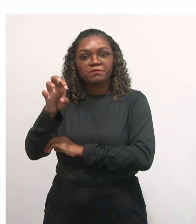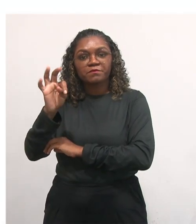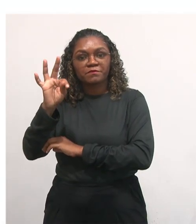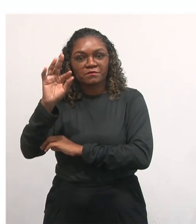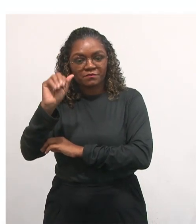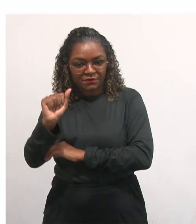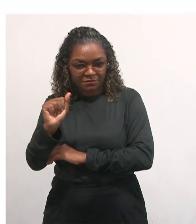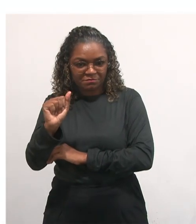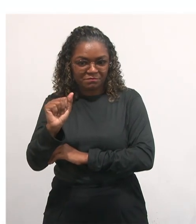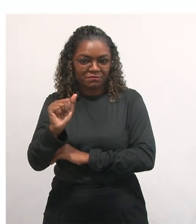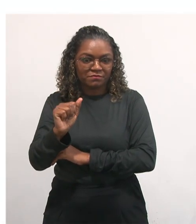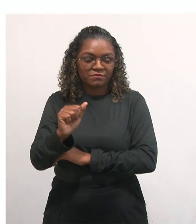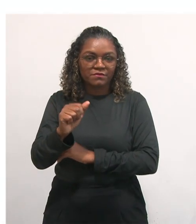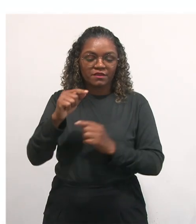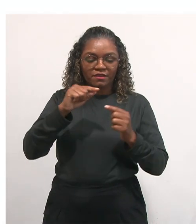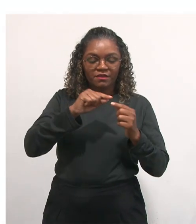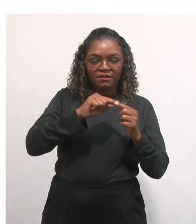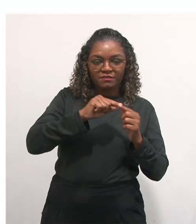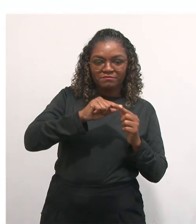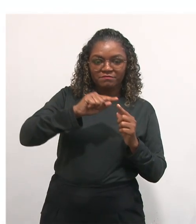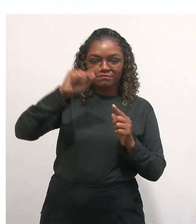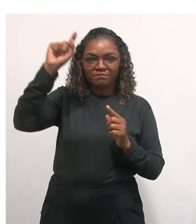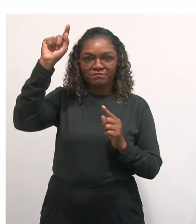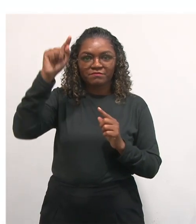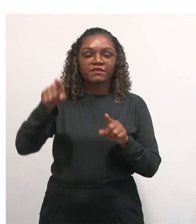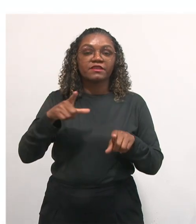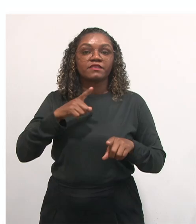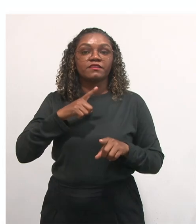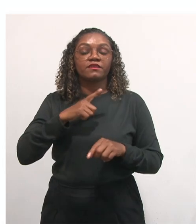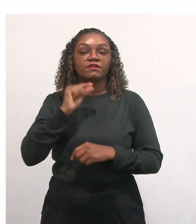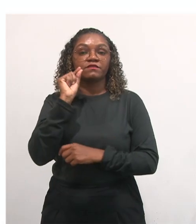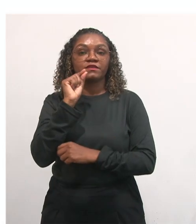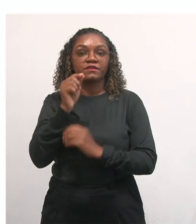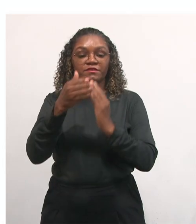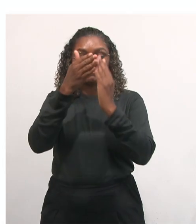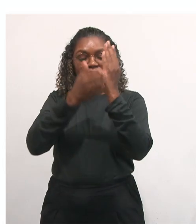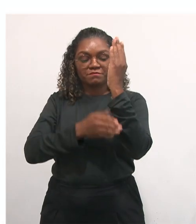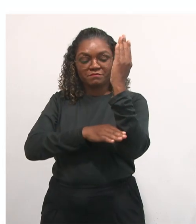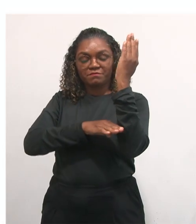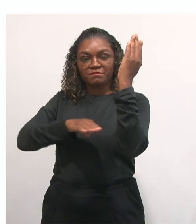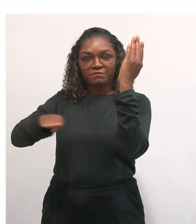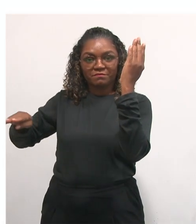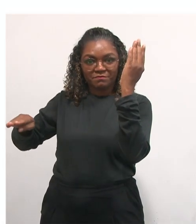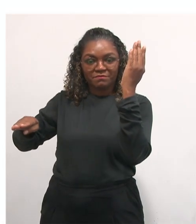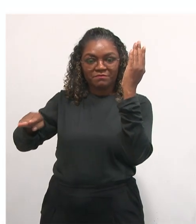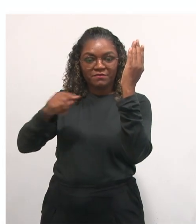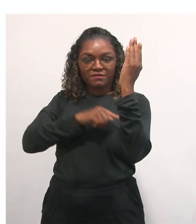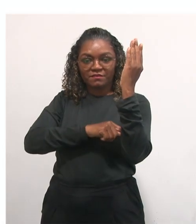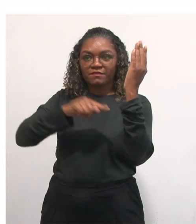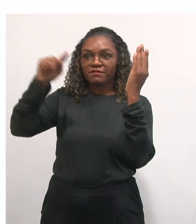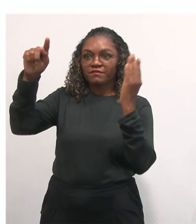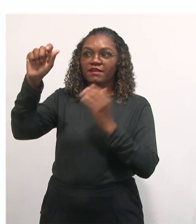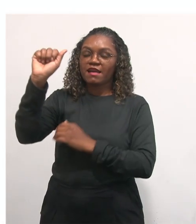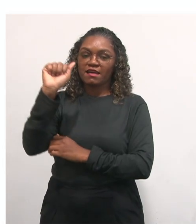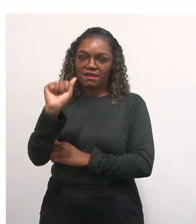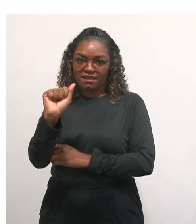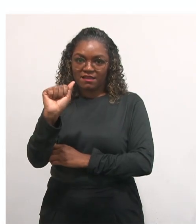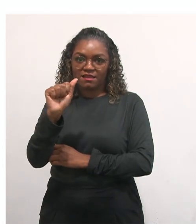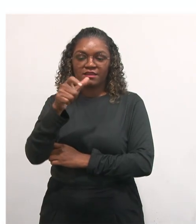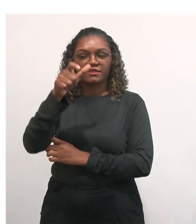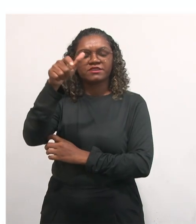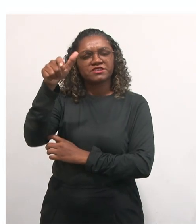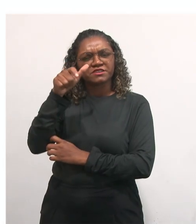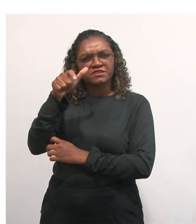grau? É uma reta, e lá nos livros do primeiro grau vocês tinham lá ax mais b, ok? Ax mais b,